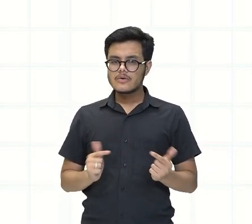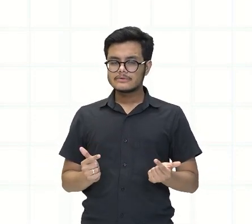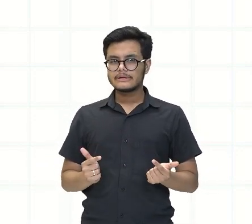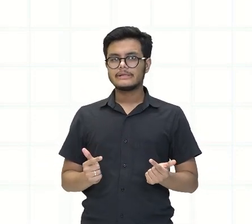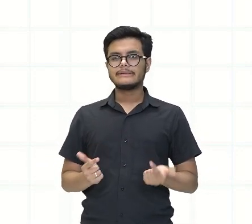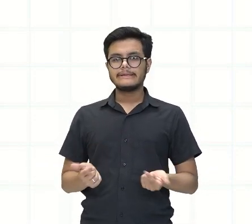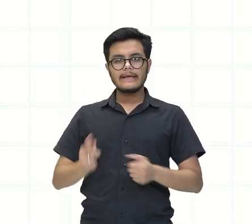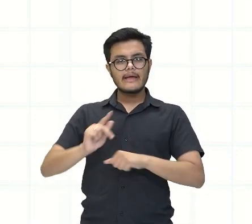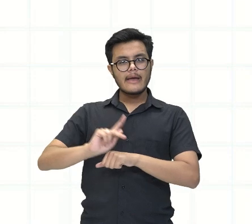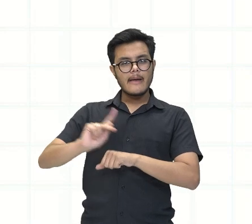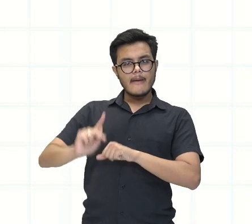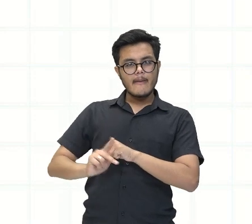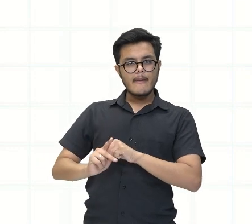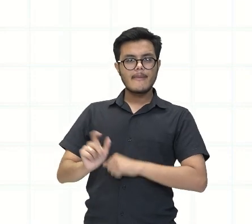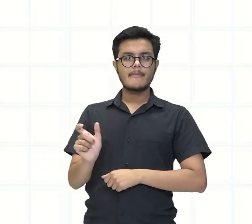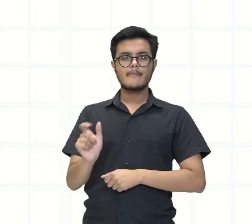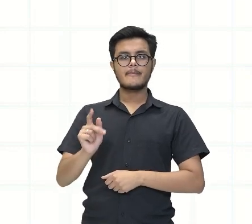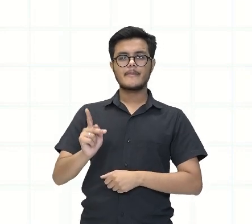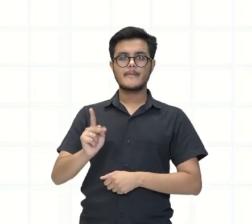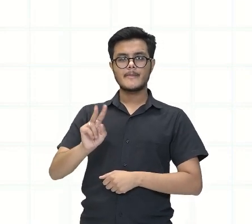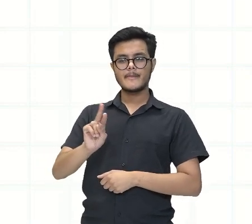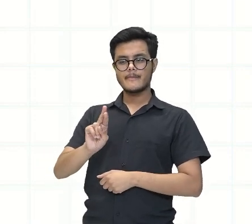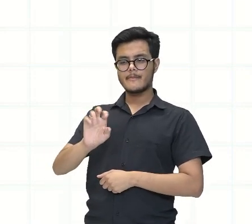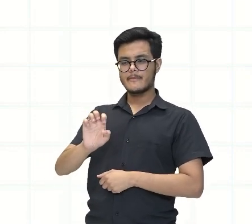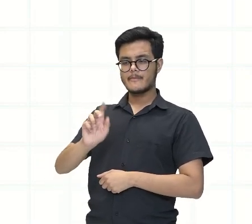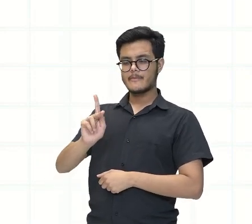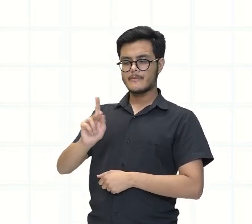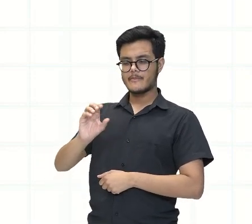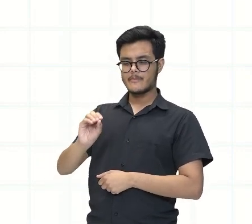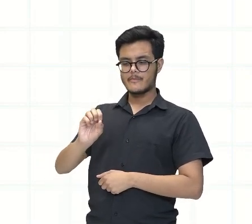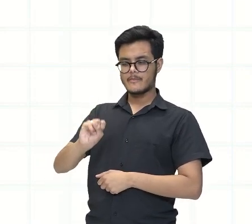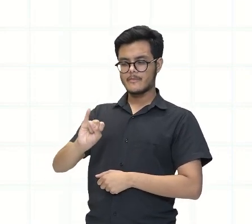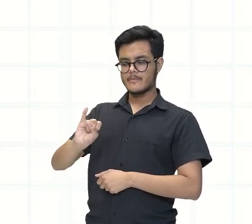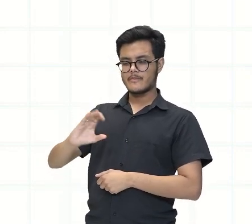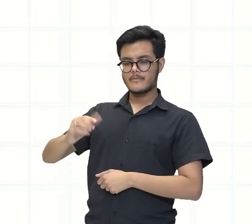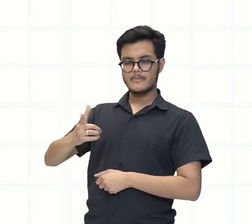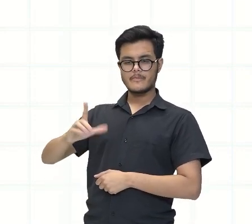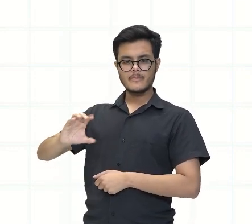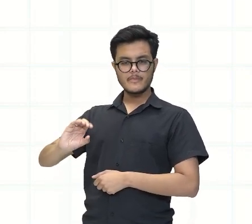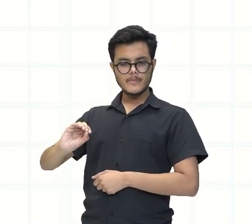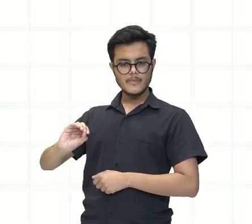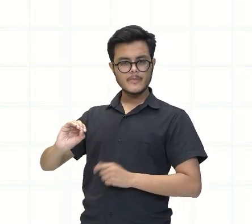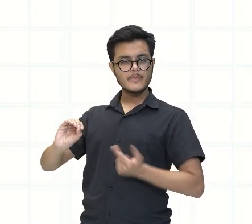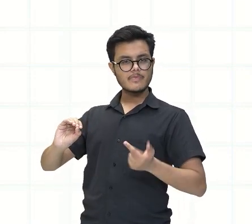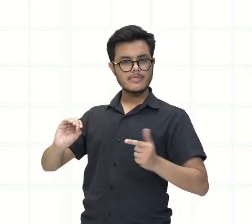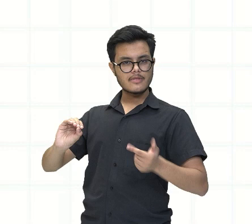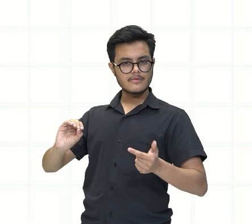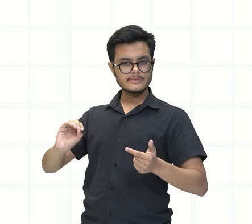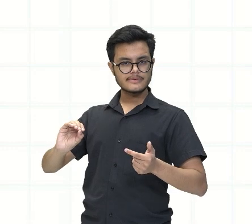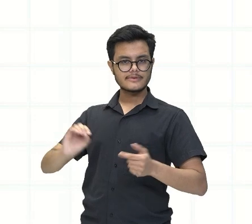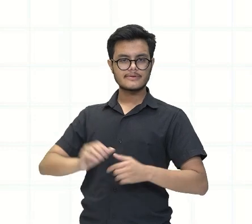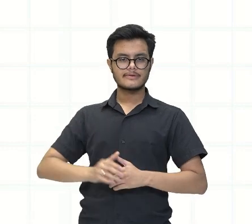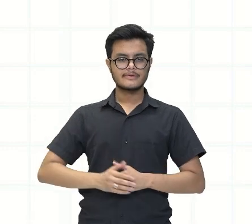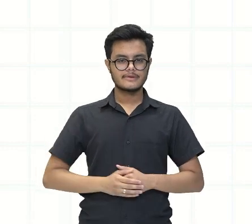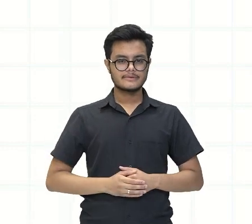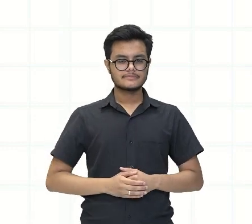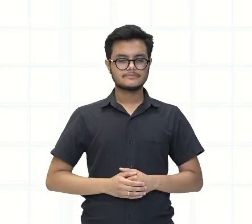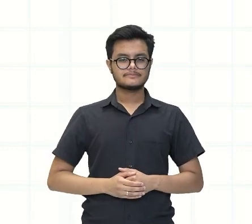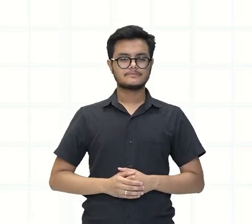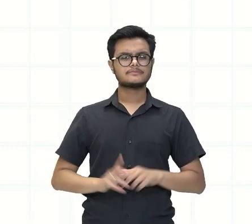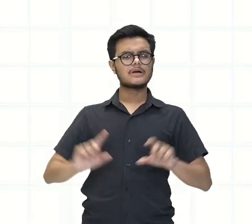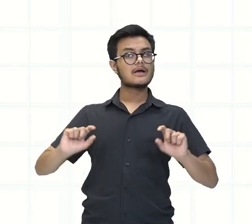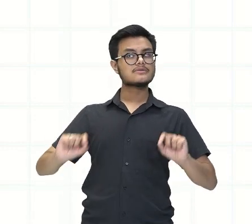complemento sem preposição, está justamente aqui. Cota emergencial. Então, atinge o